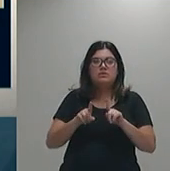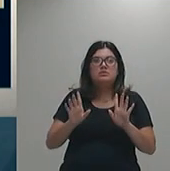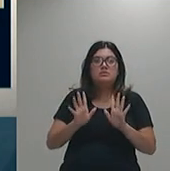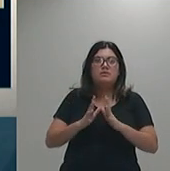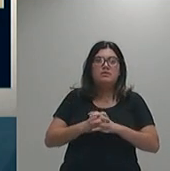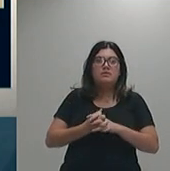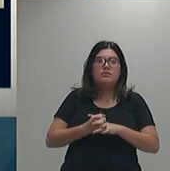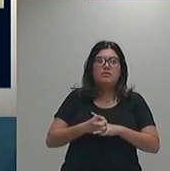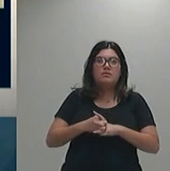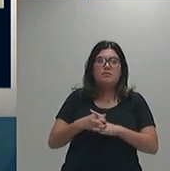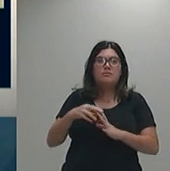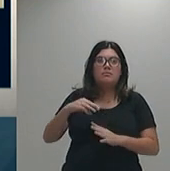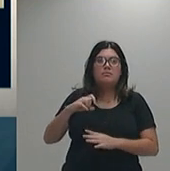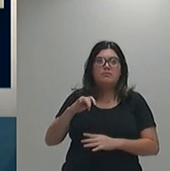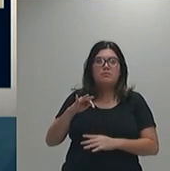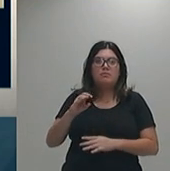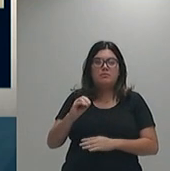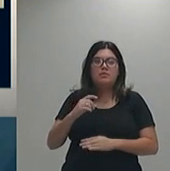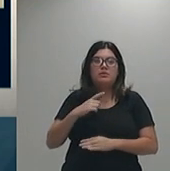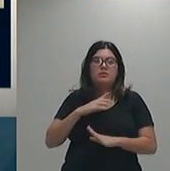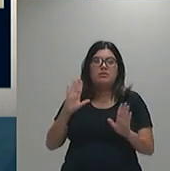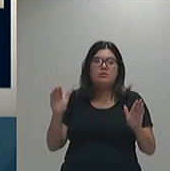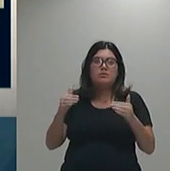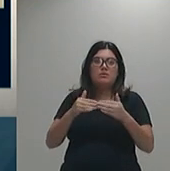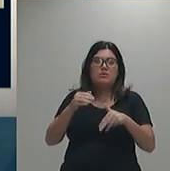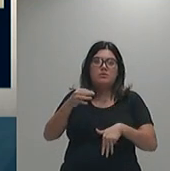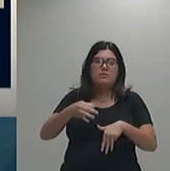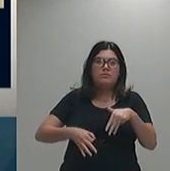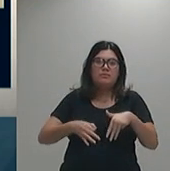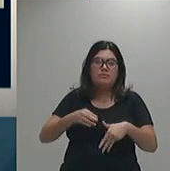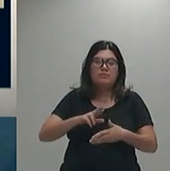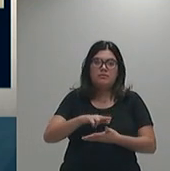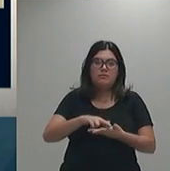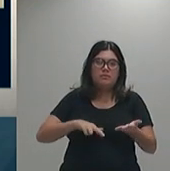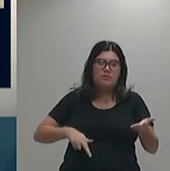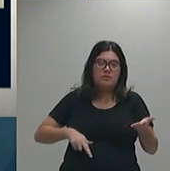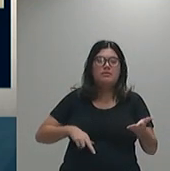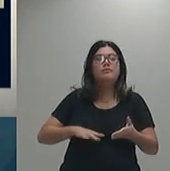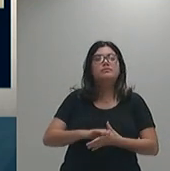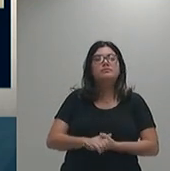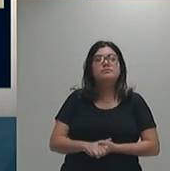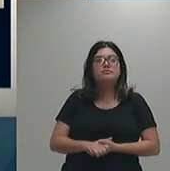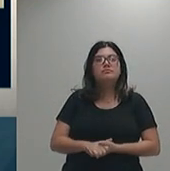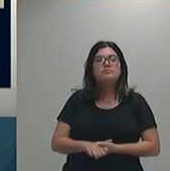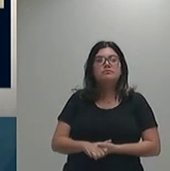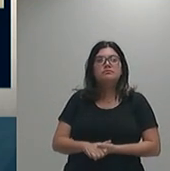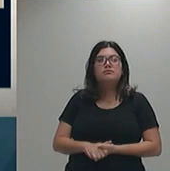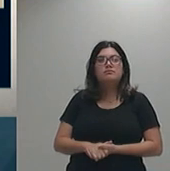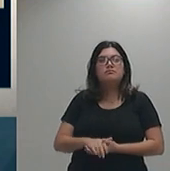numérico eu admiro inteiramente eu gosto de falar o o presidente